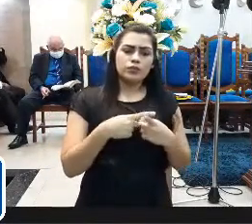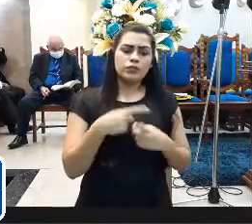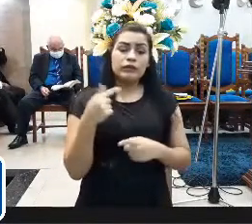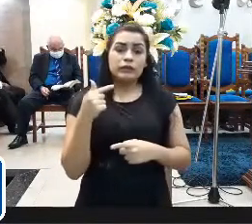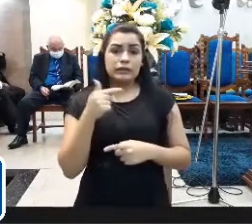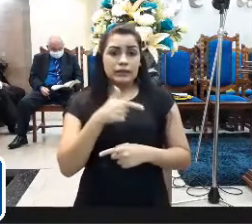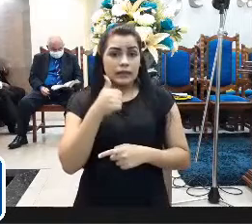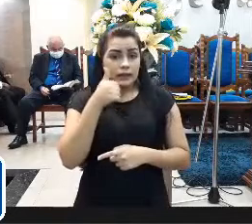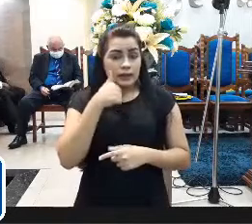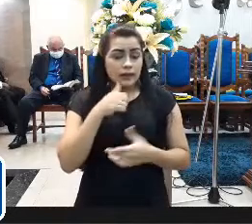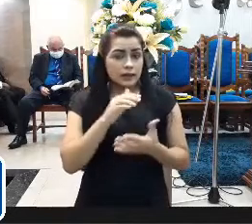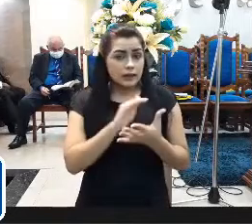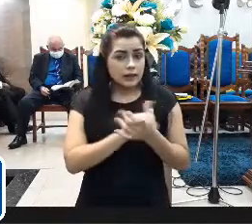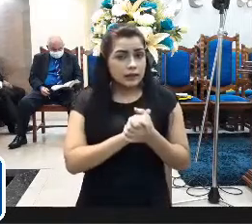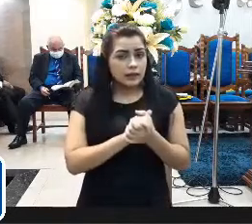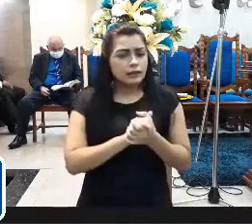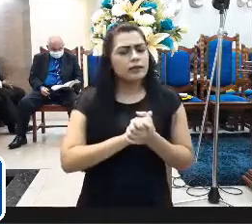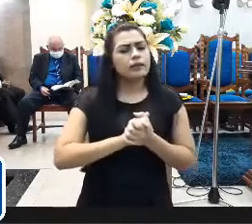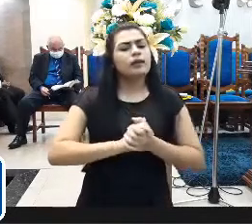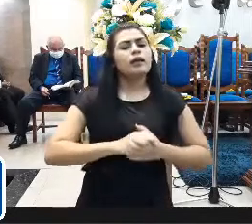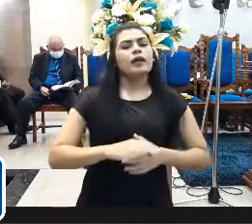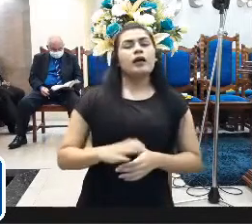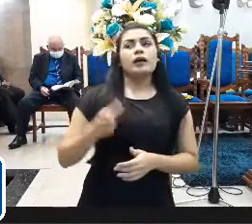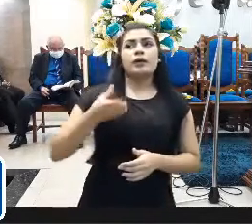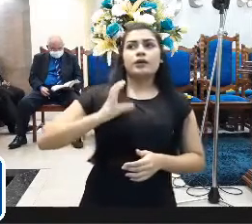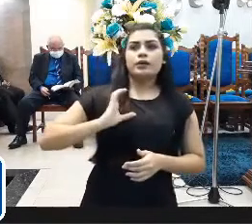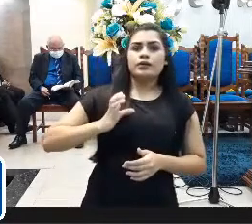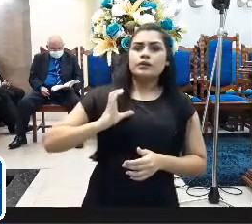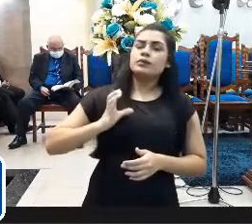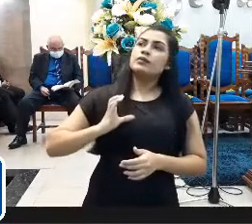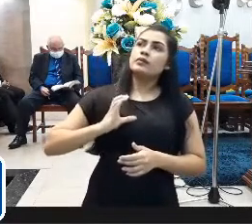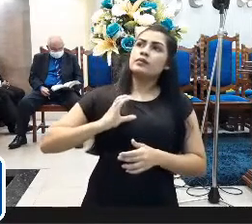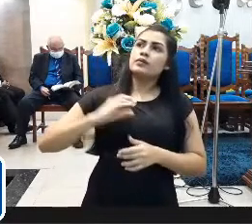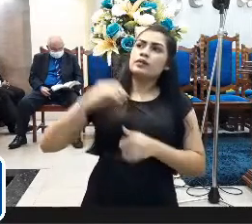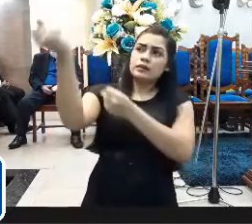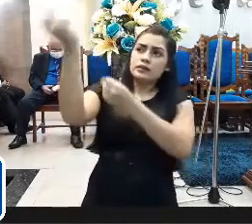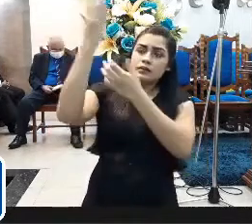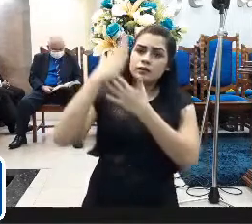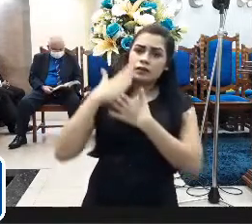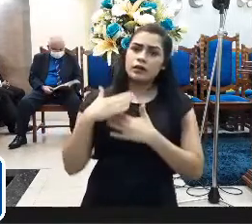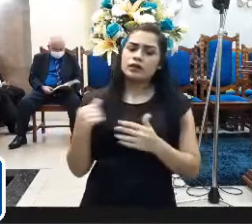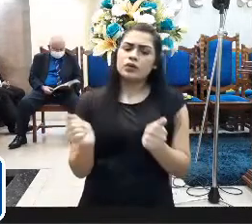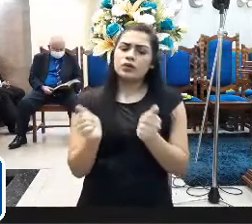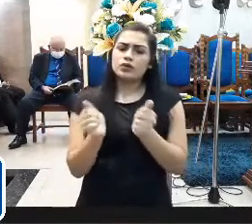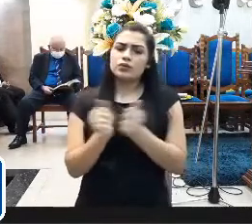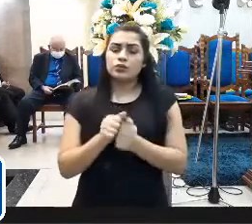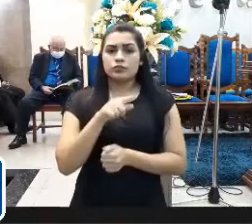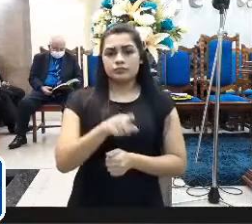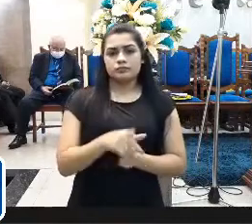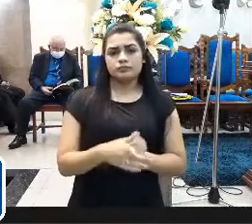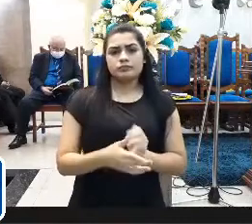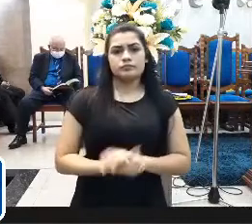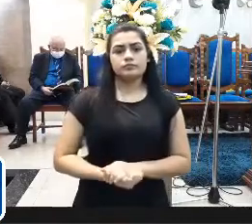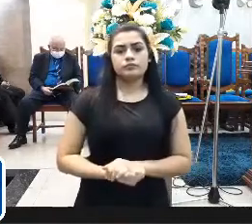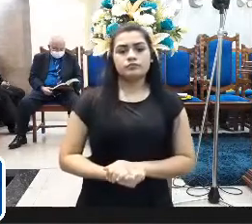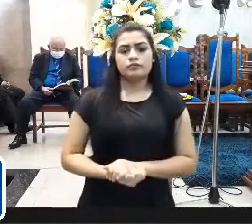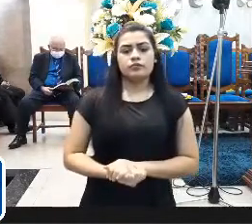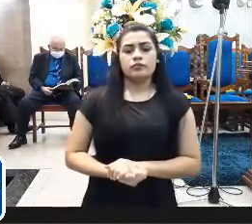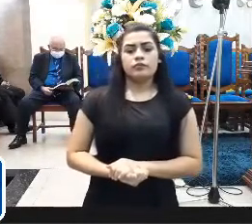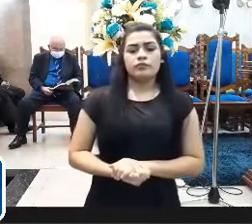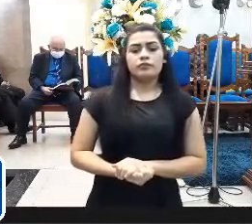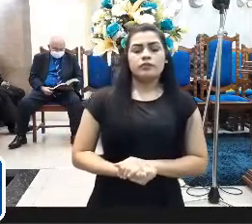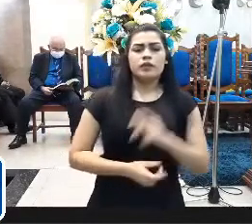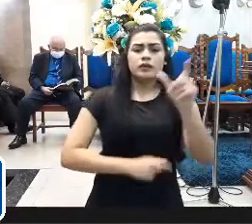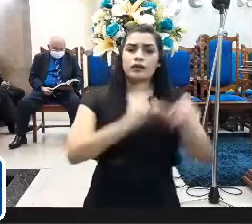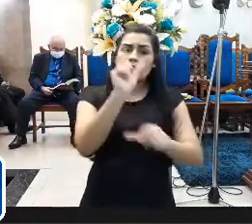graça da vida. Oh, aleluia! Olha capítulo 4, versículo 10, o apóstolo diz: cada um exerça o dom que recebeu